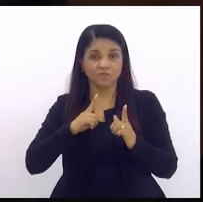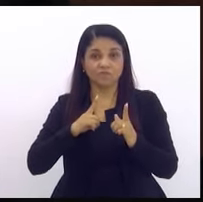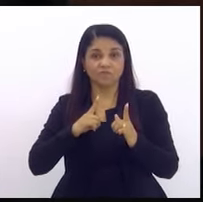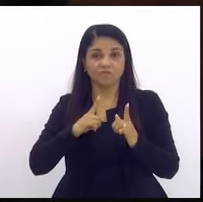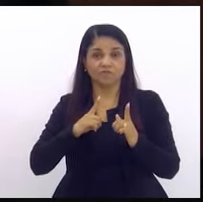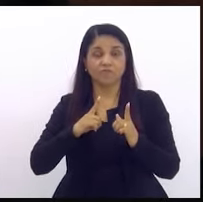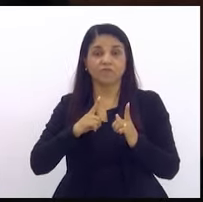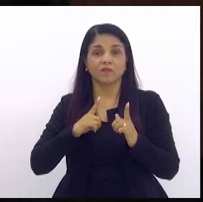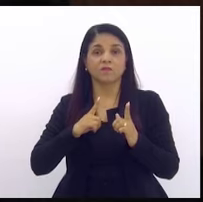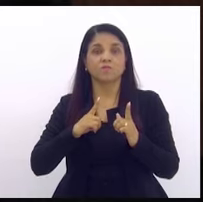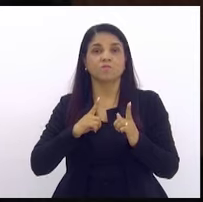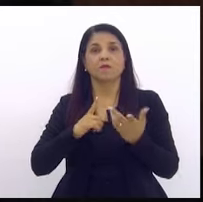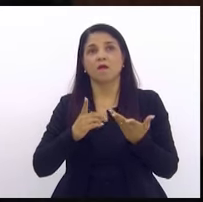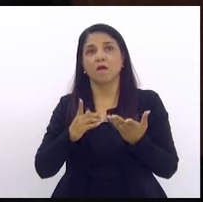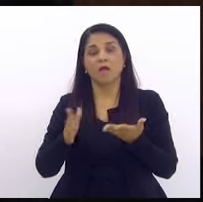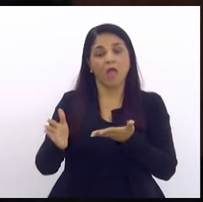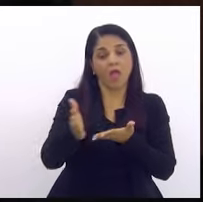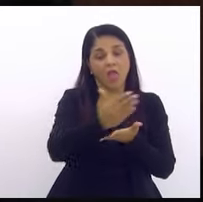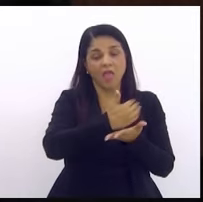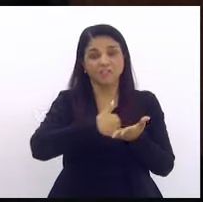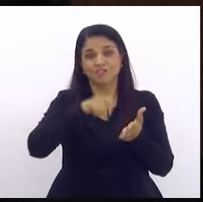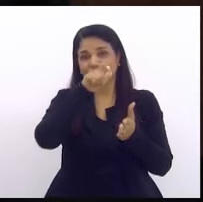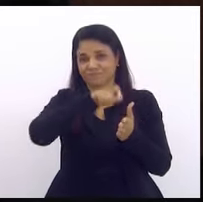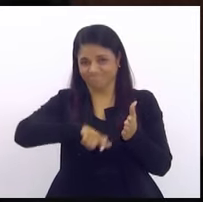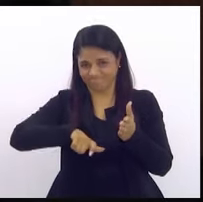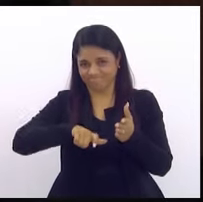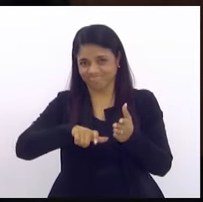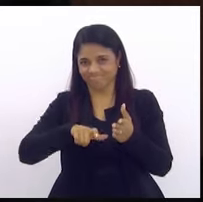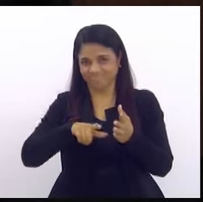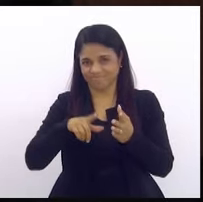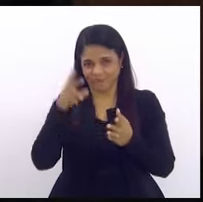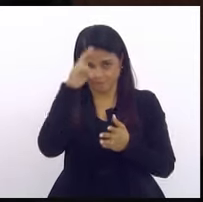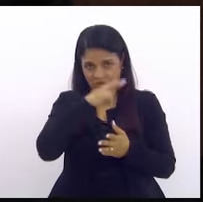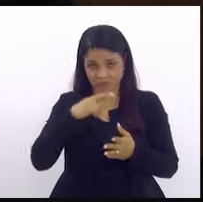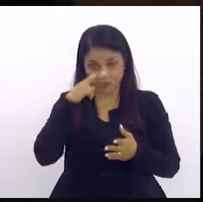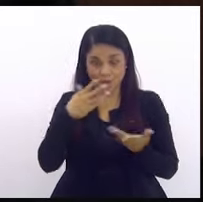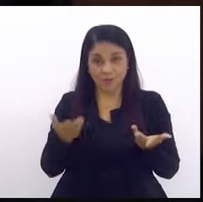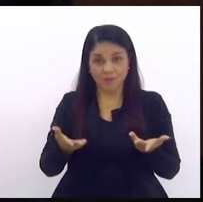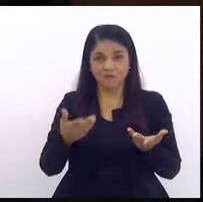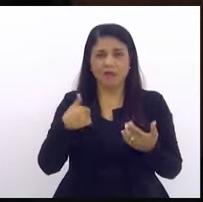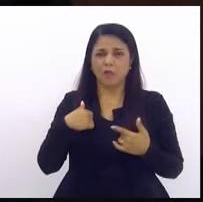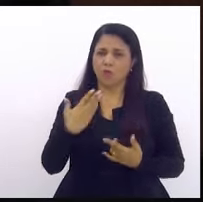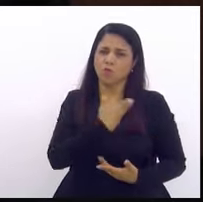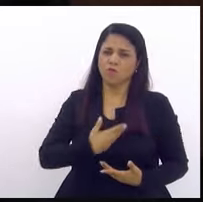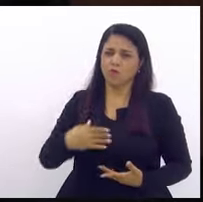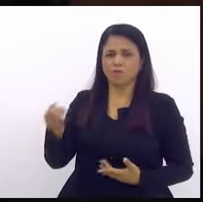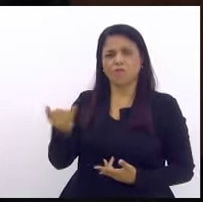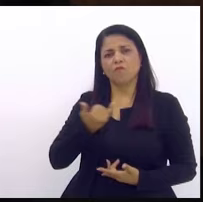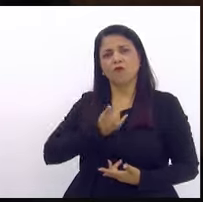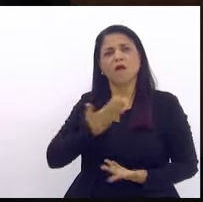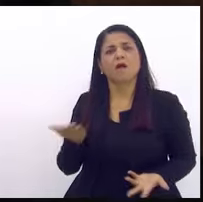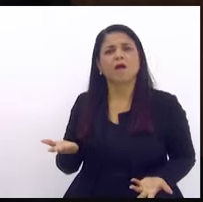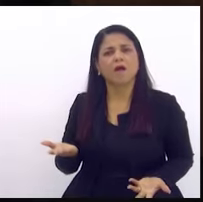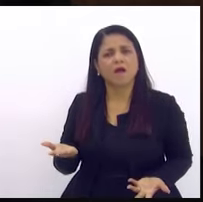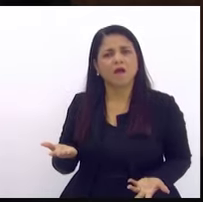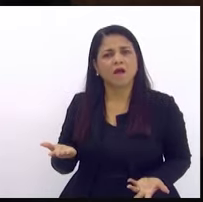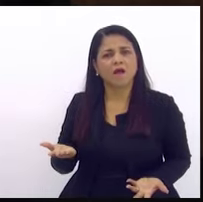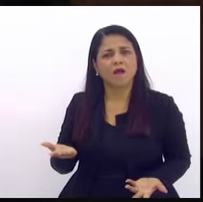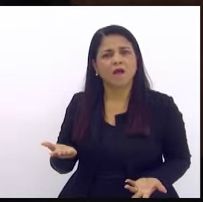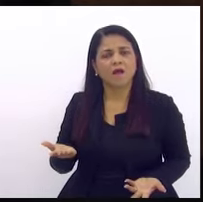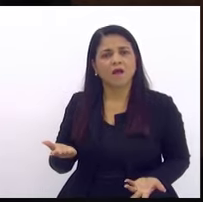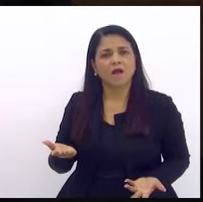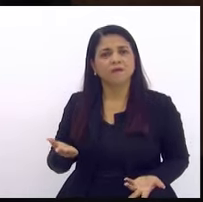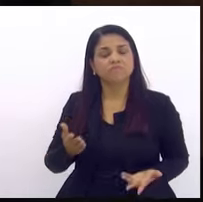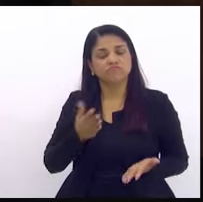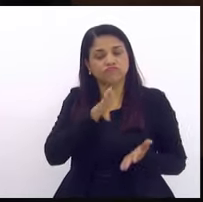no regime de recuperação fiscal. Aí o governo chega e diz para a gente, olha, é